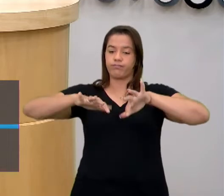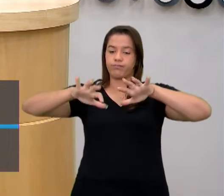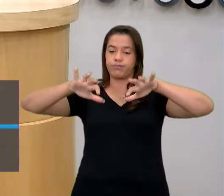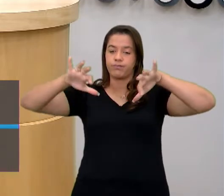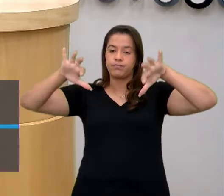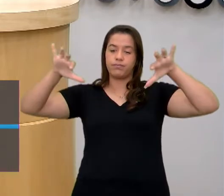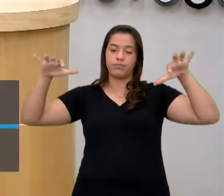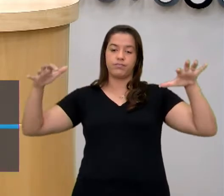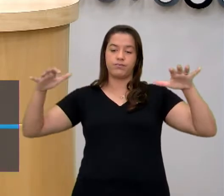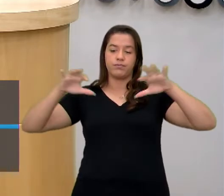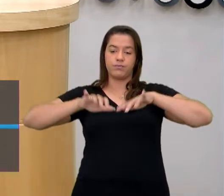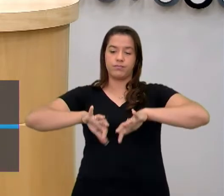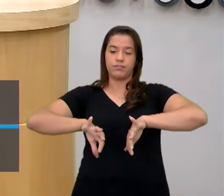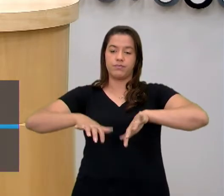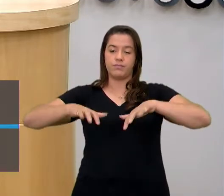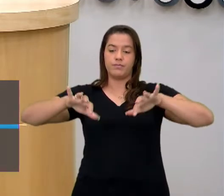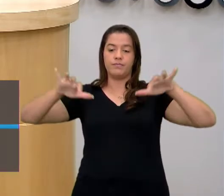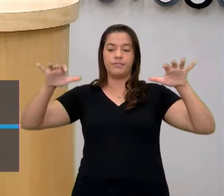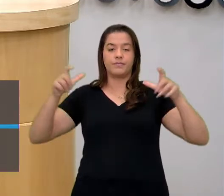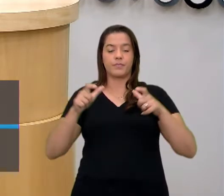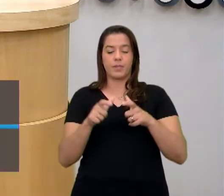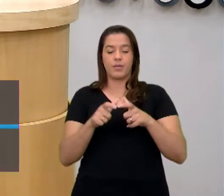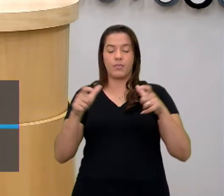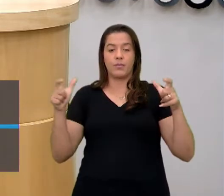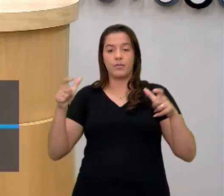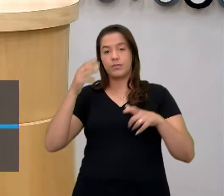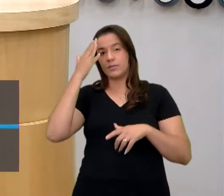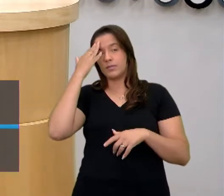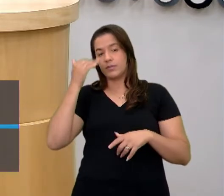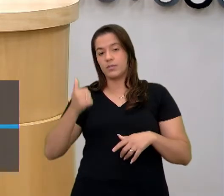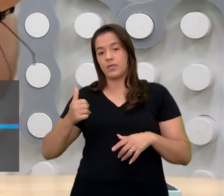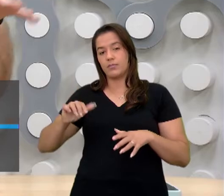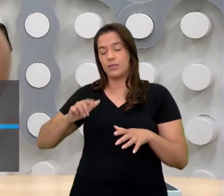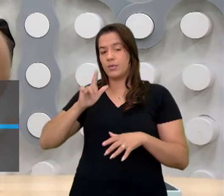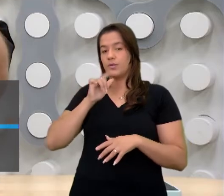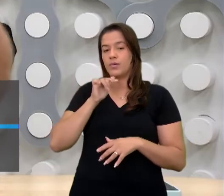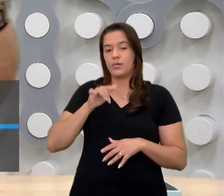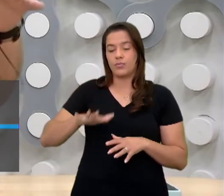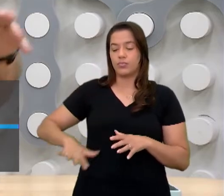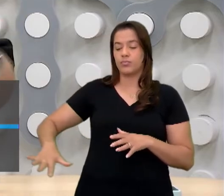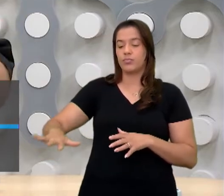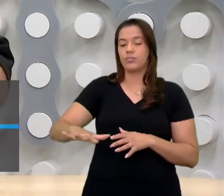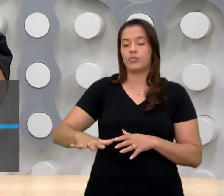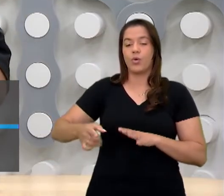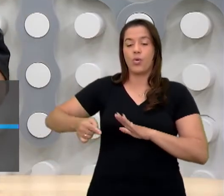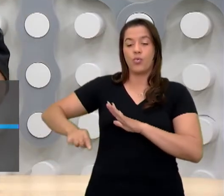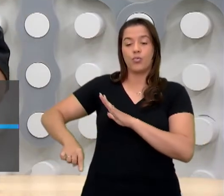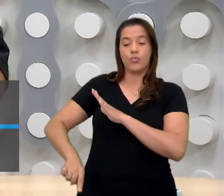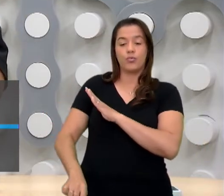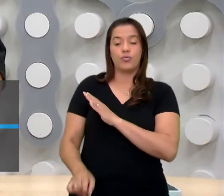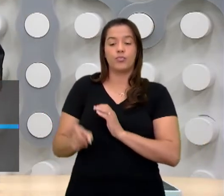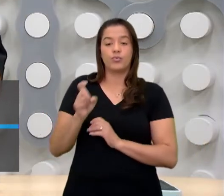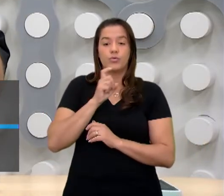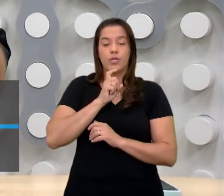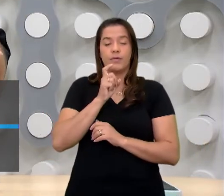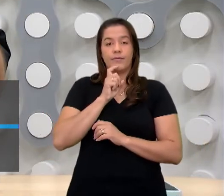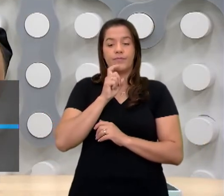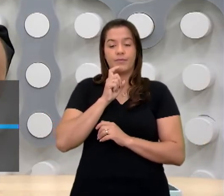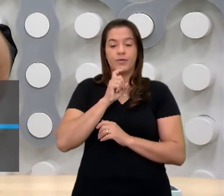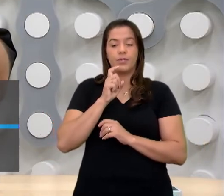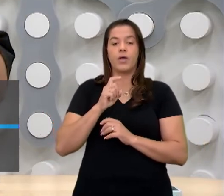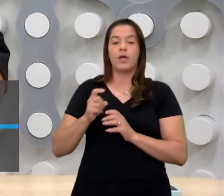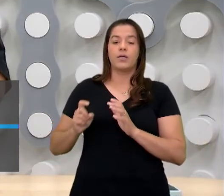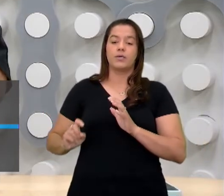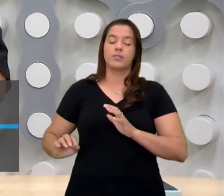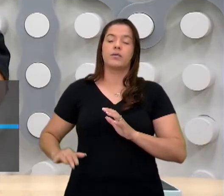Como a gente sabe que no fundo do oceano é extremamente frio, né? Então, logicamente, ela vai, né, se